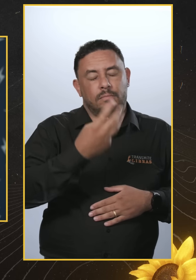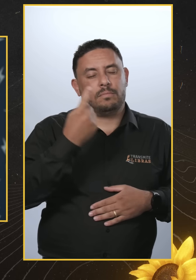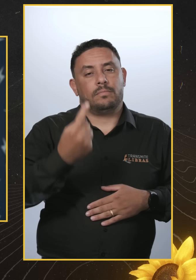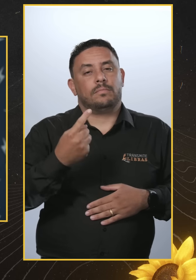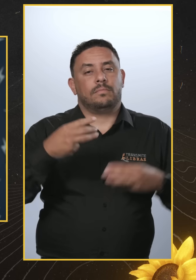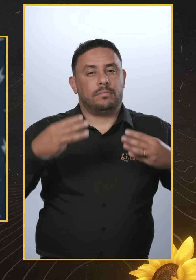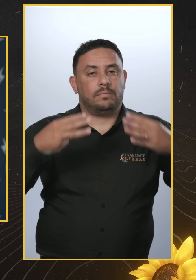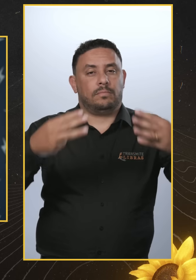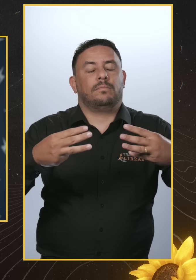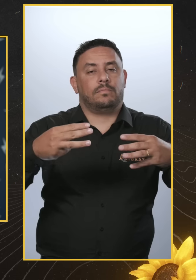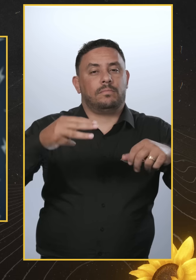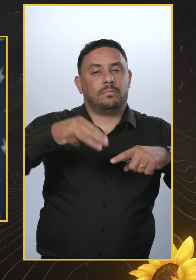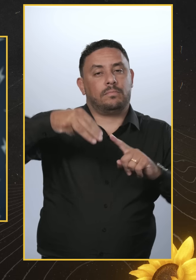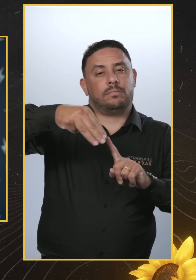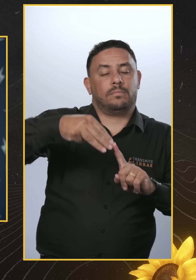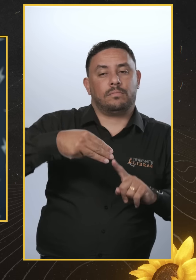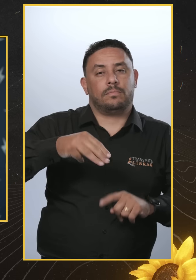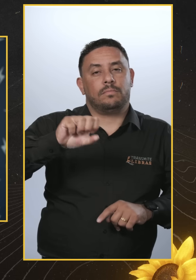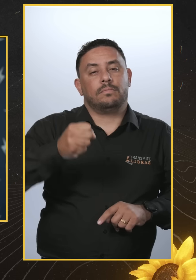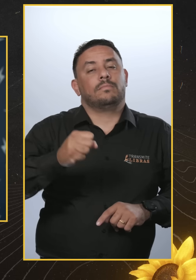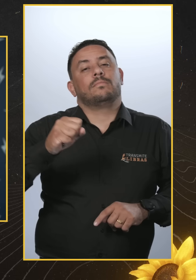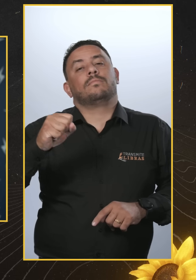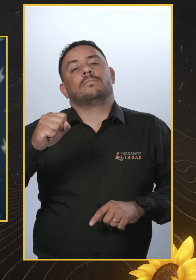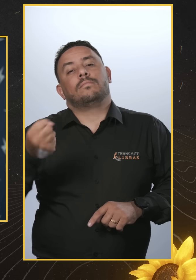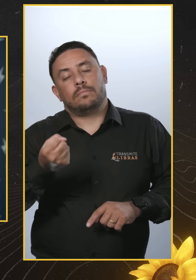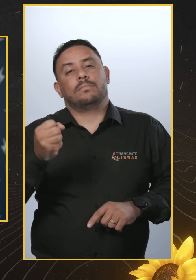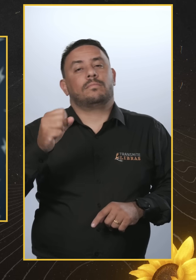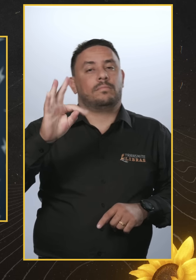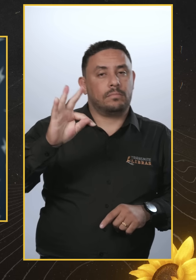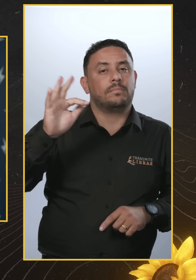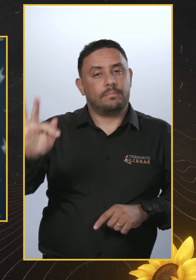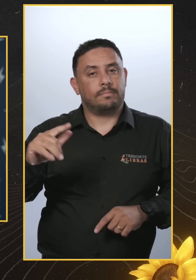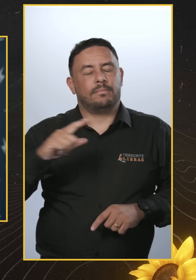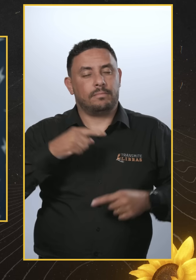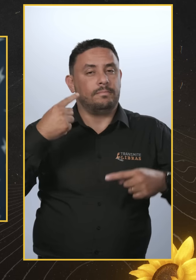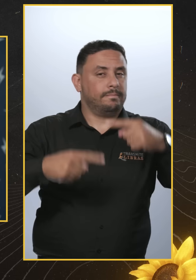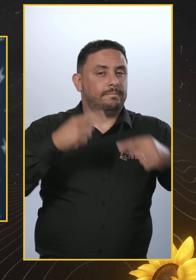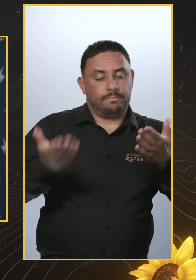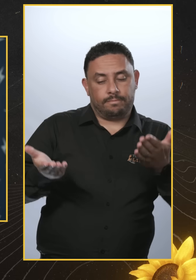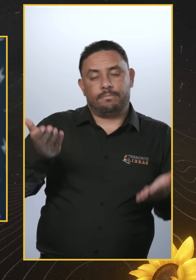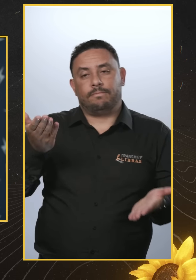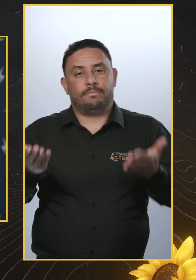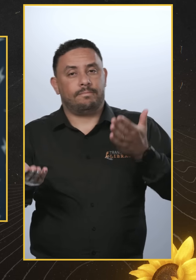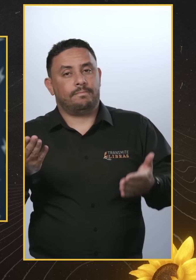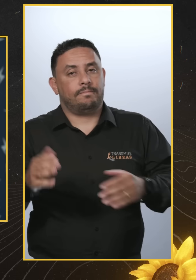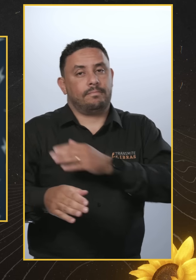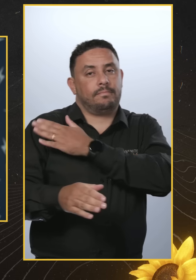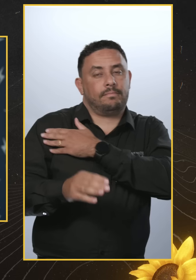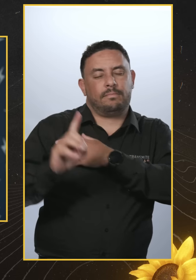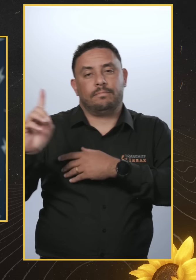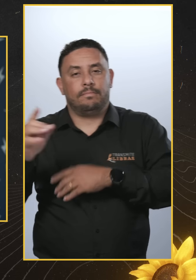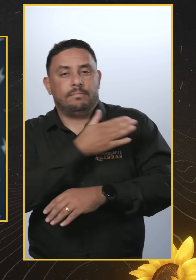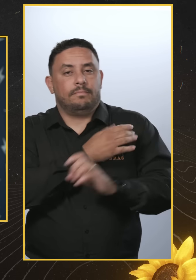superiores e dois ministros do Supremo Tribunal Federal e é para você entender como é que funciona a política tem que ter um balanceamento entre esquerda e direita porque se desbalancear